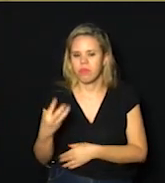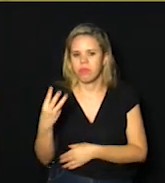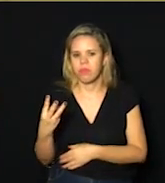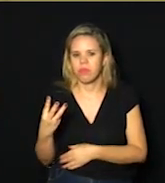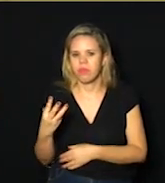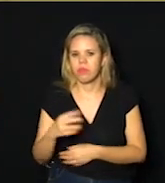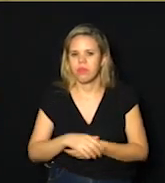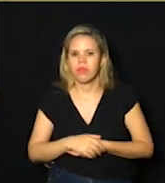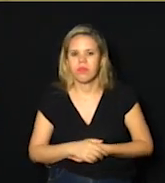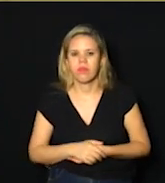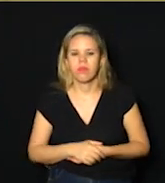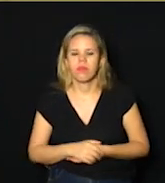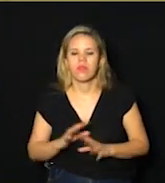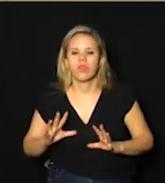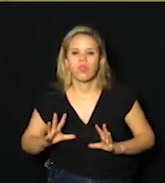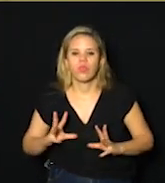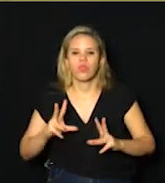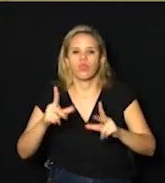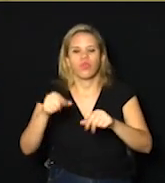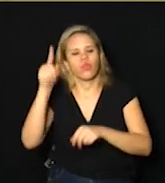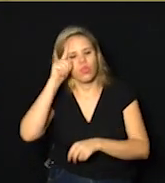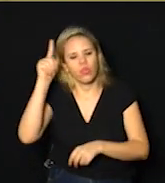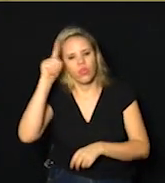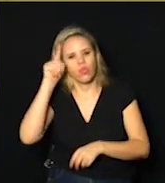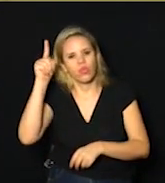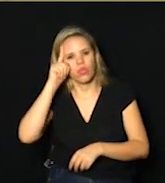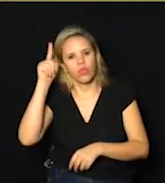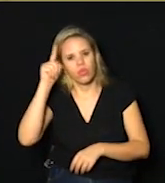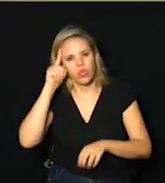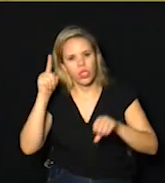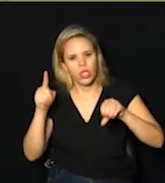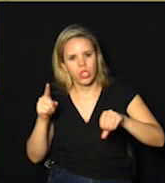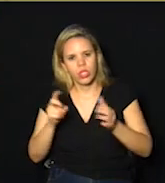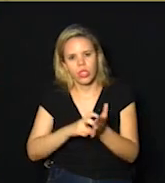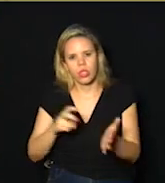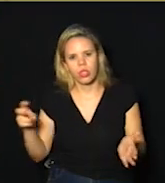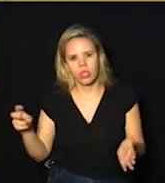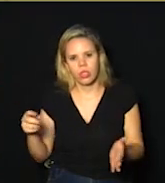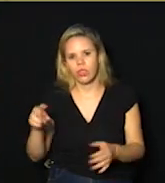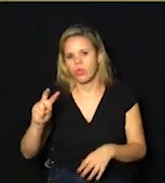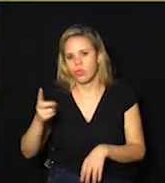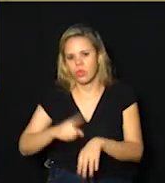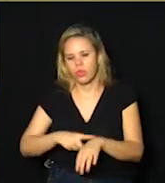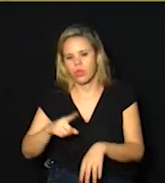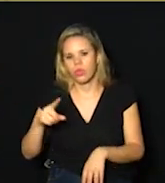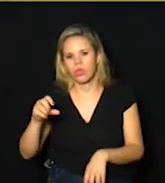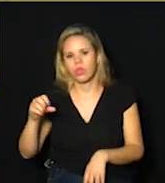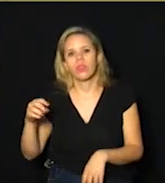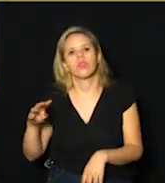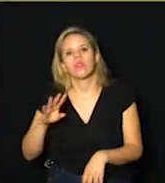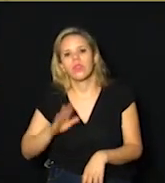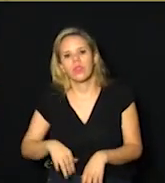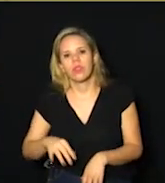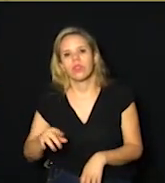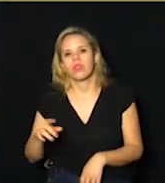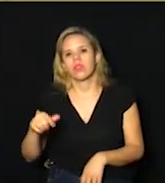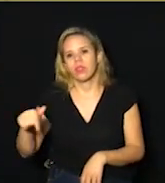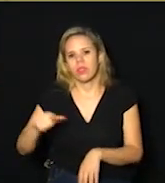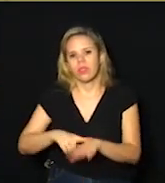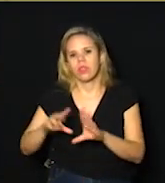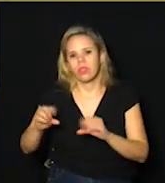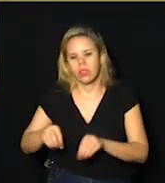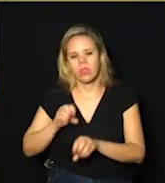39.3, né? E todos os dias, às 9 da manhã, às 14 e às 19 horas, tem programa